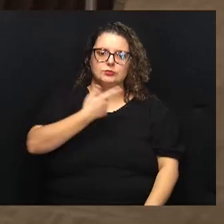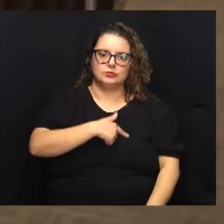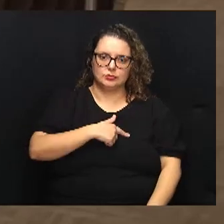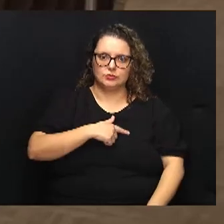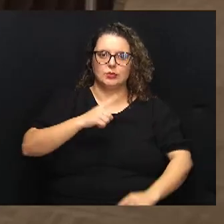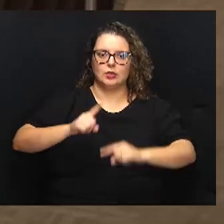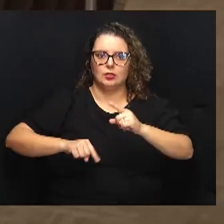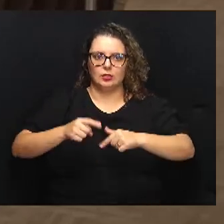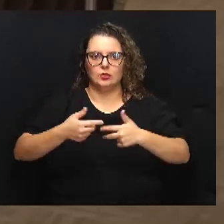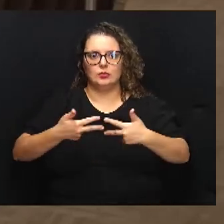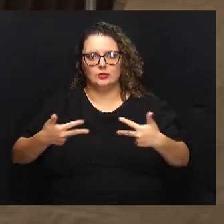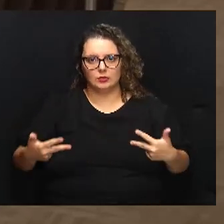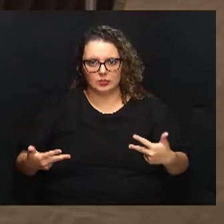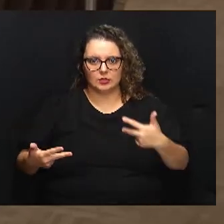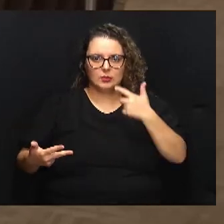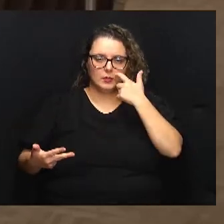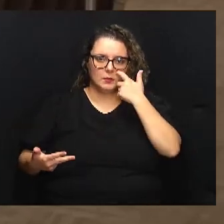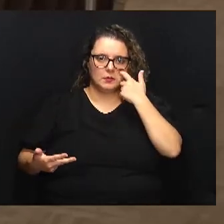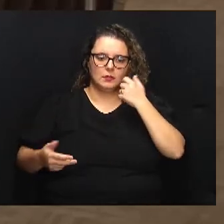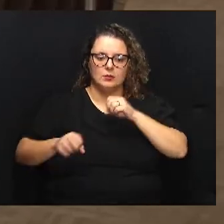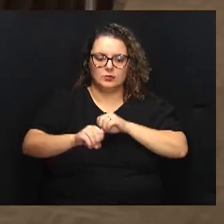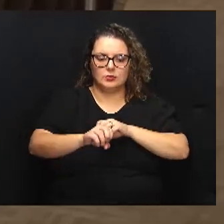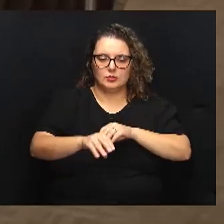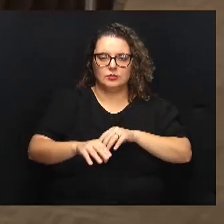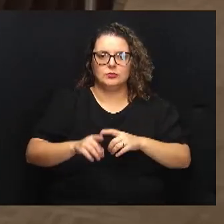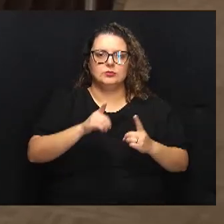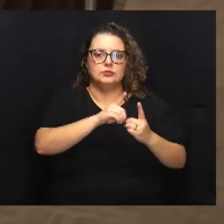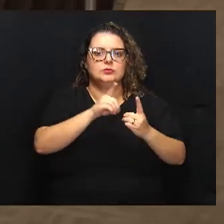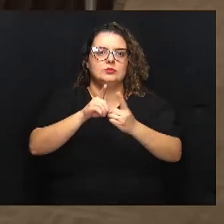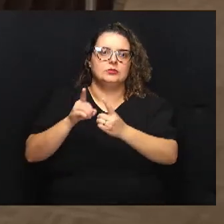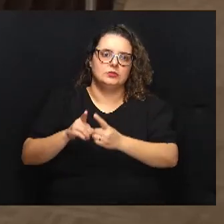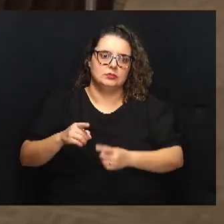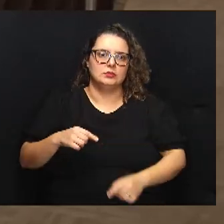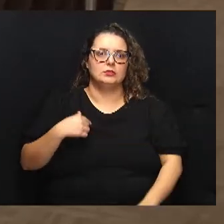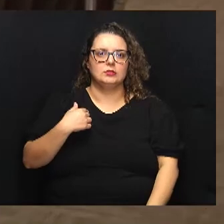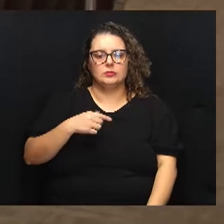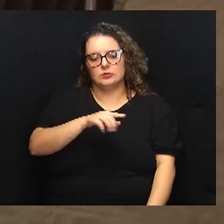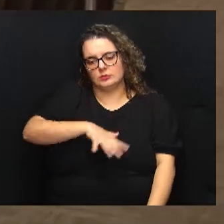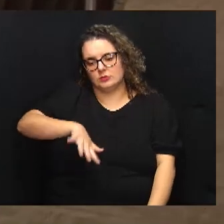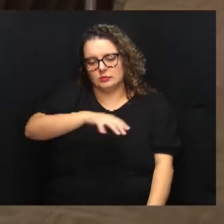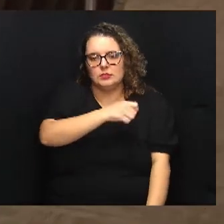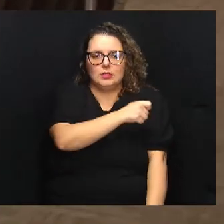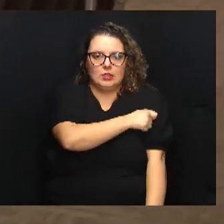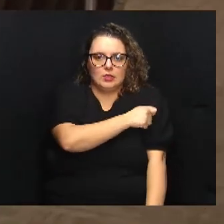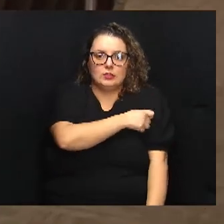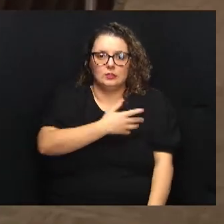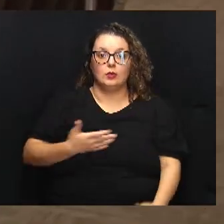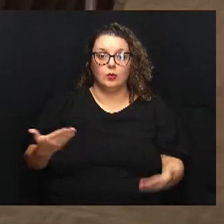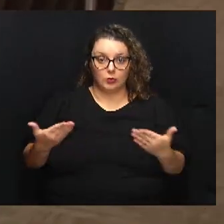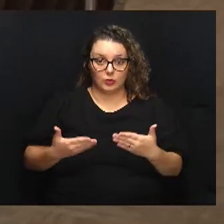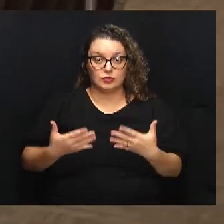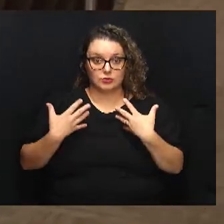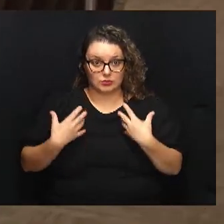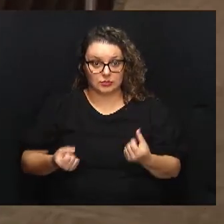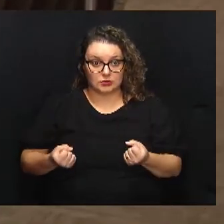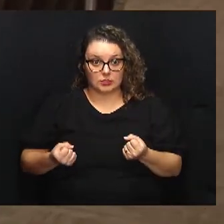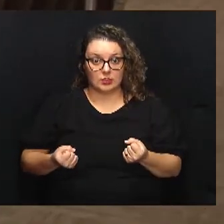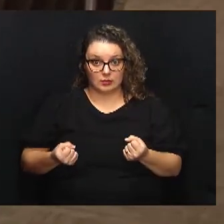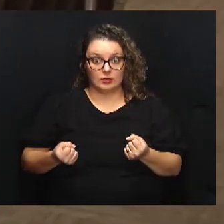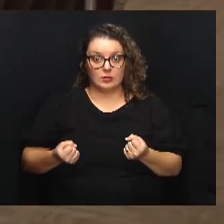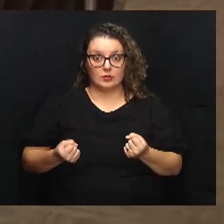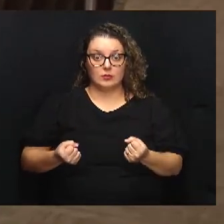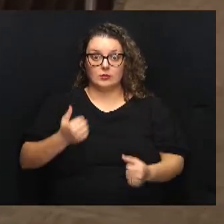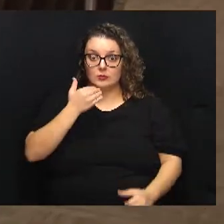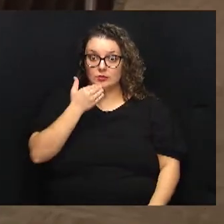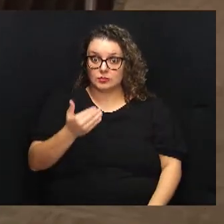equipamentos educacionais de atender esses alunos. Hoje mesmo eu recebi uma demanda de uma diretora